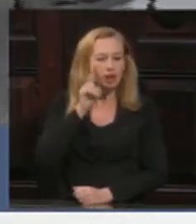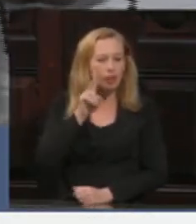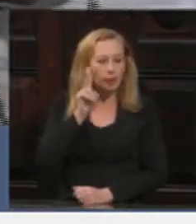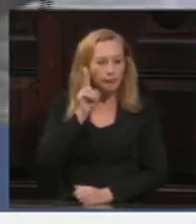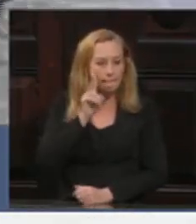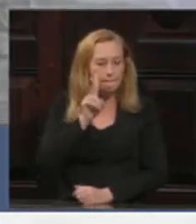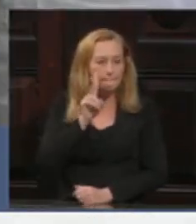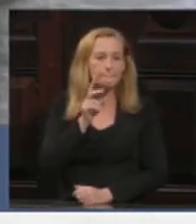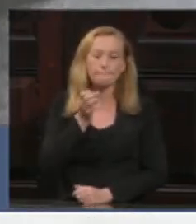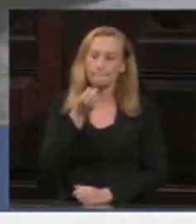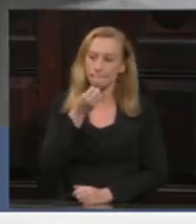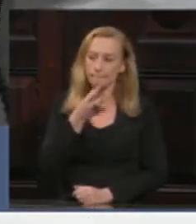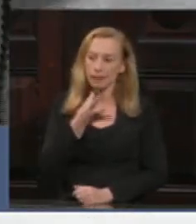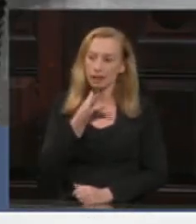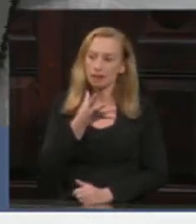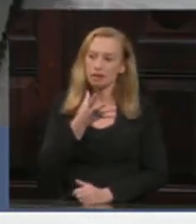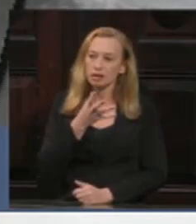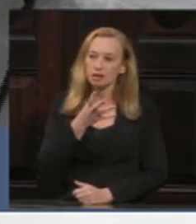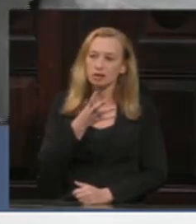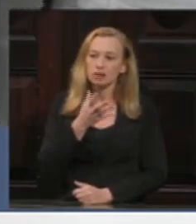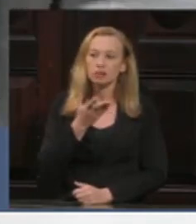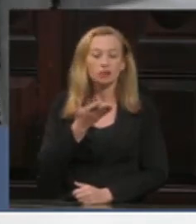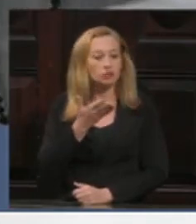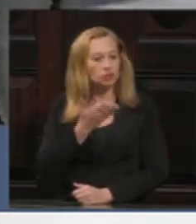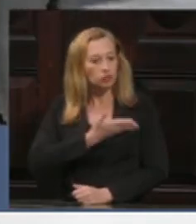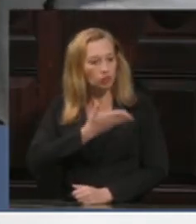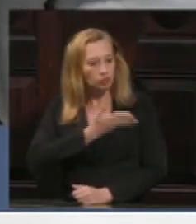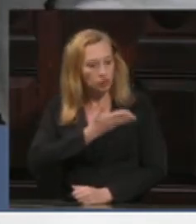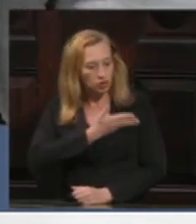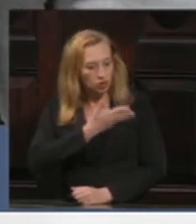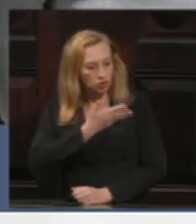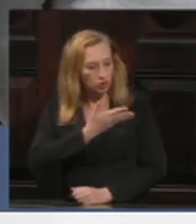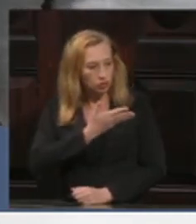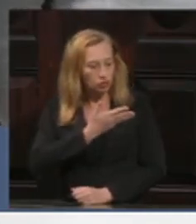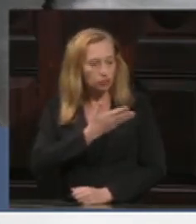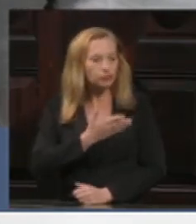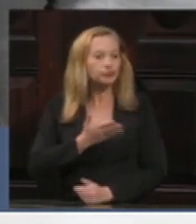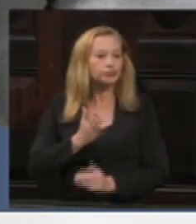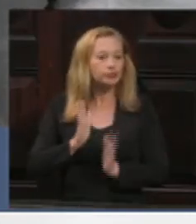lembro muito bem que Vossa Excelência, em 2013,